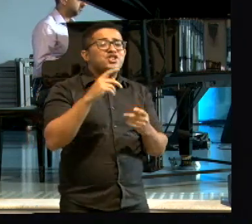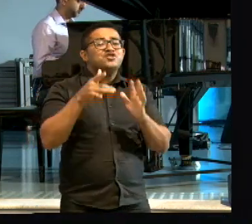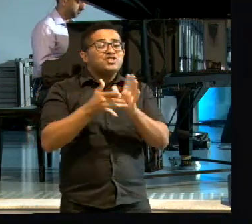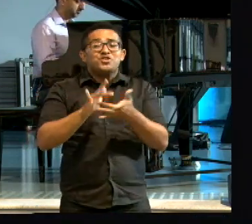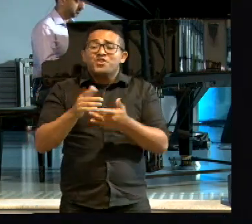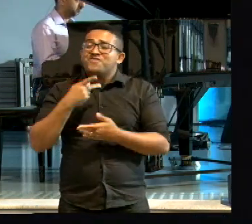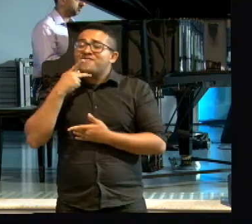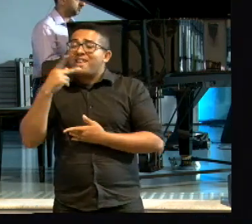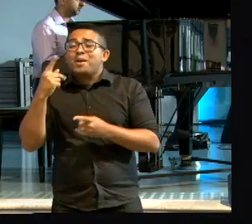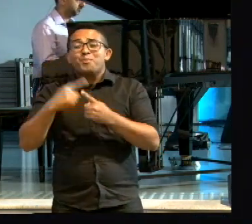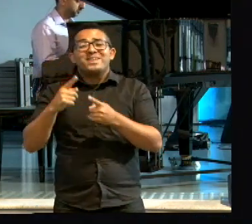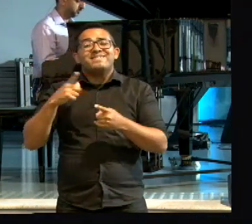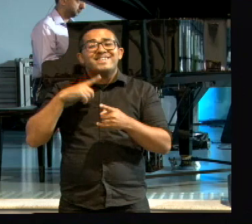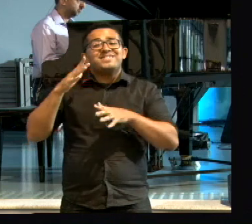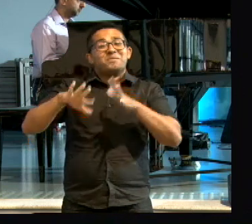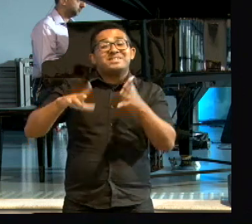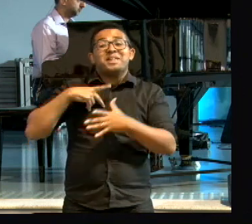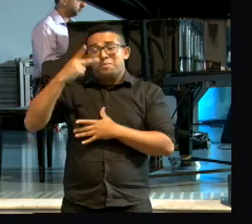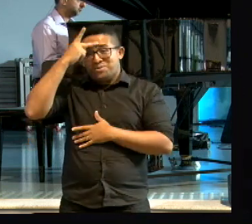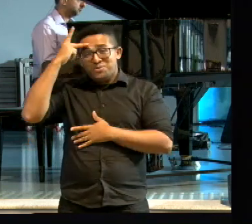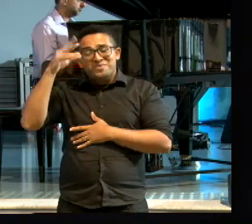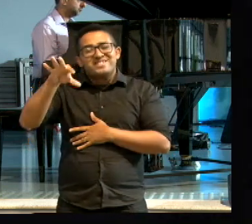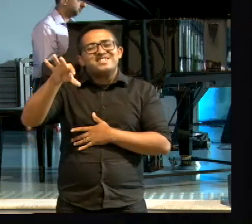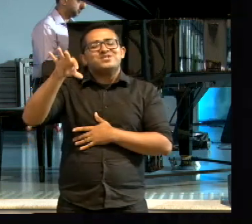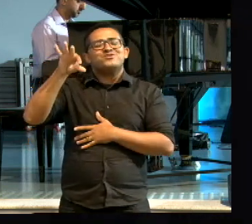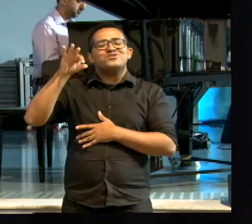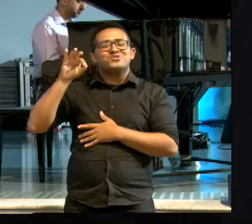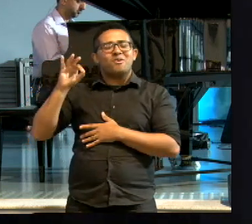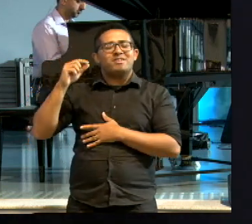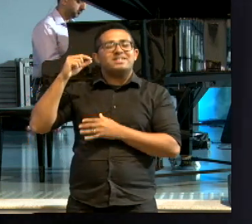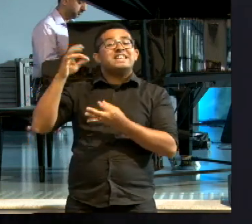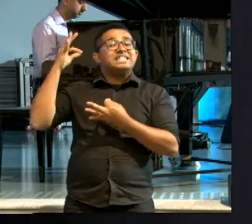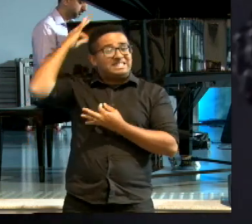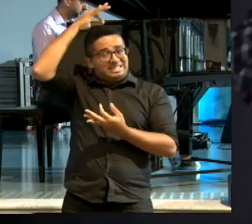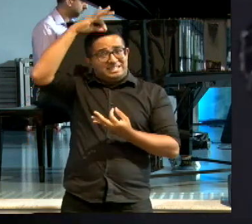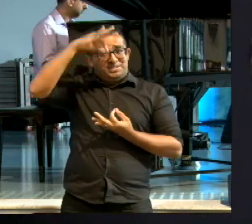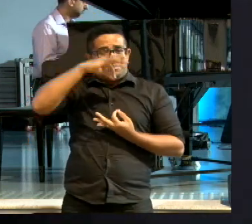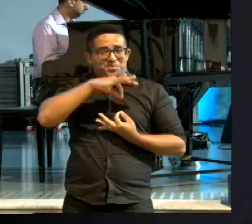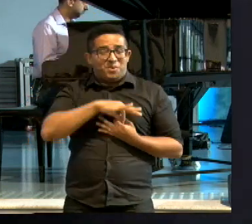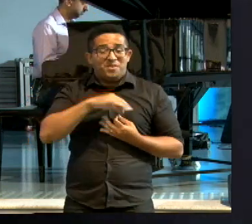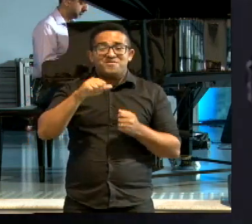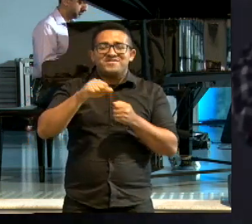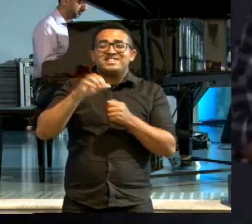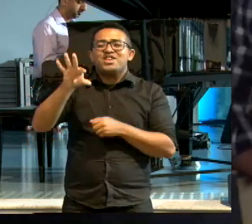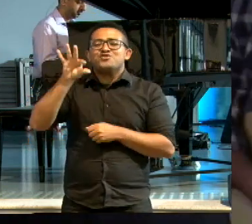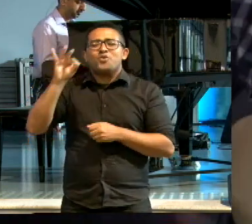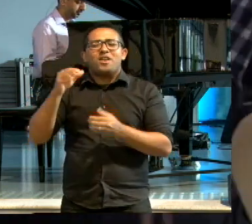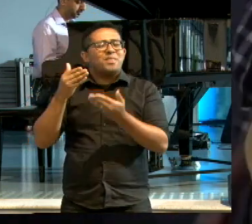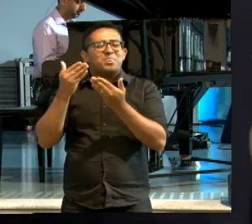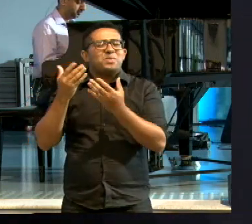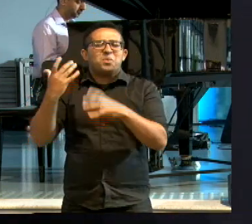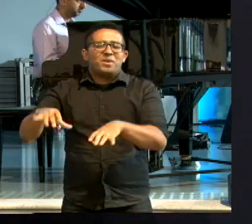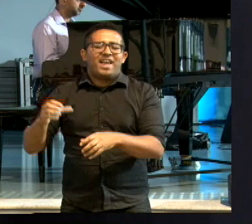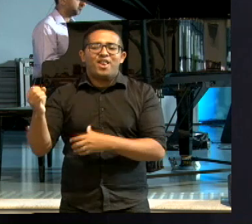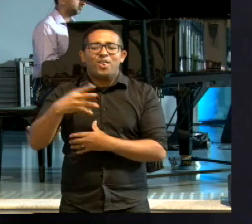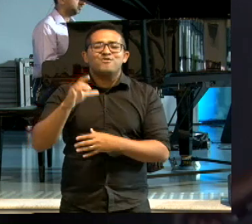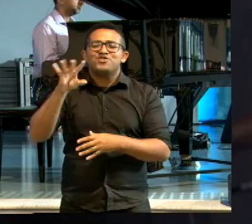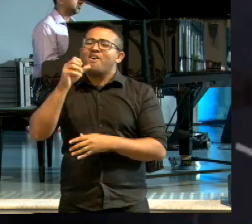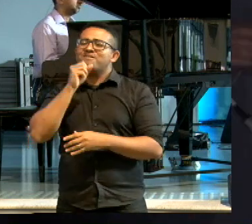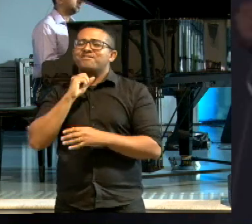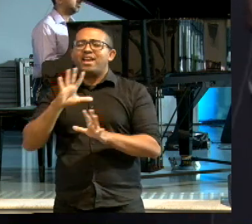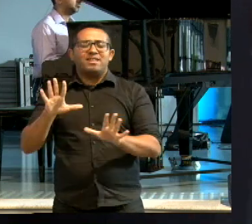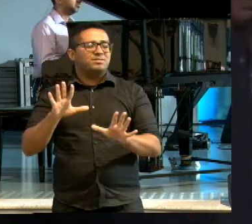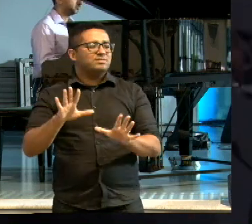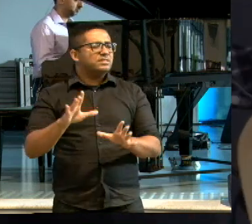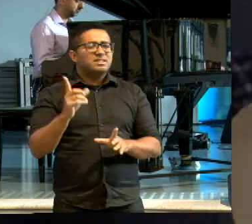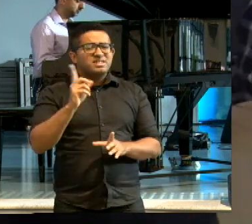soubesse que a gente corria o risco de acabar espiritualmente falando, fazer essa escolha. Eu não vim aqui te apontar o dedo, eu